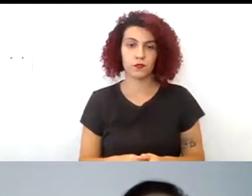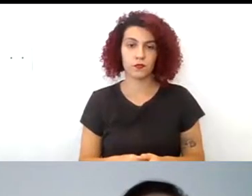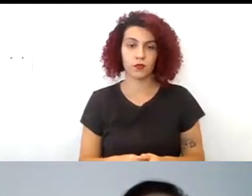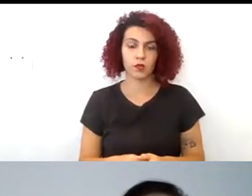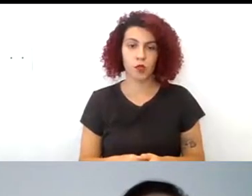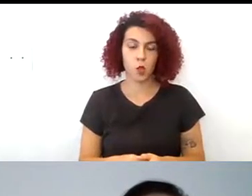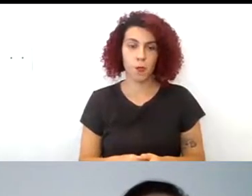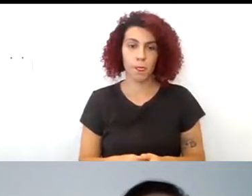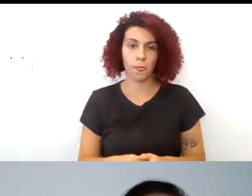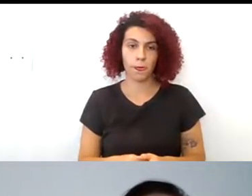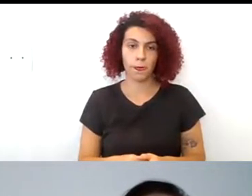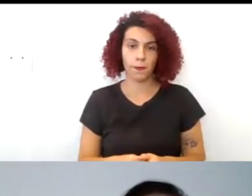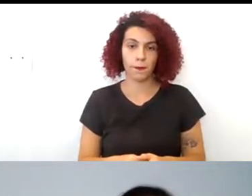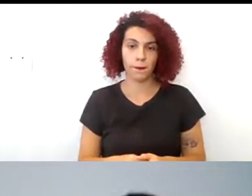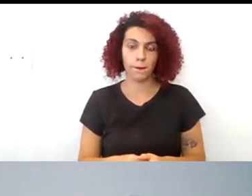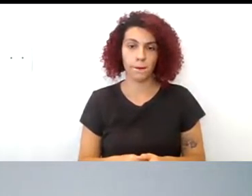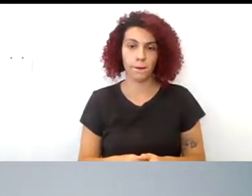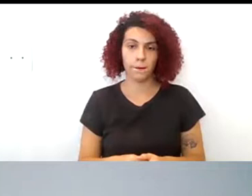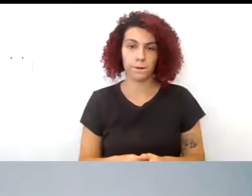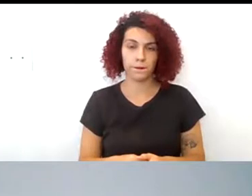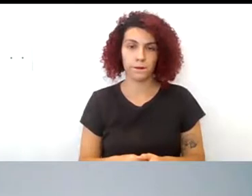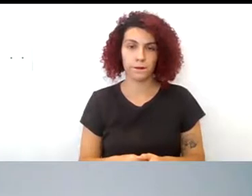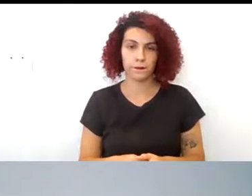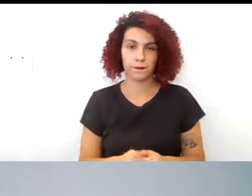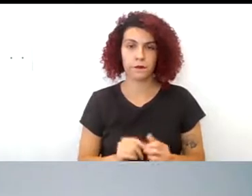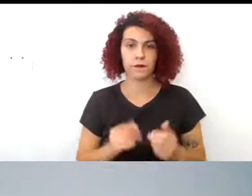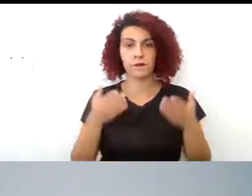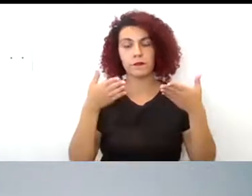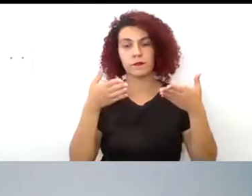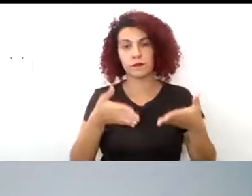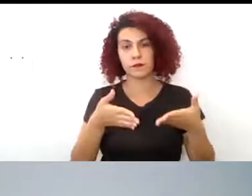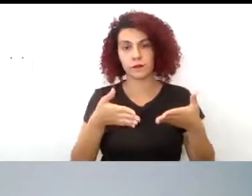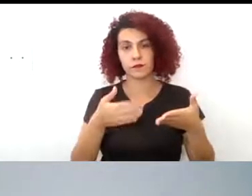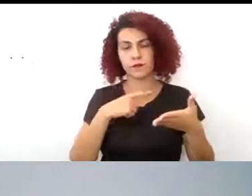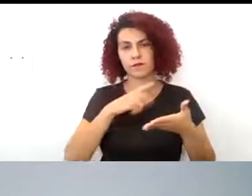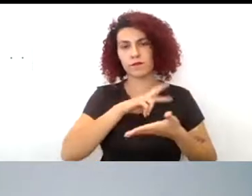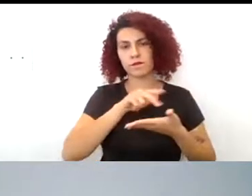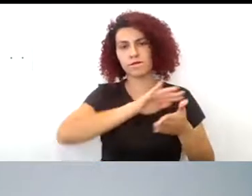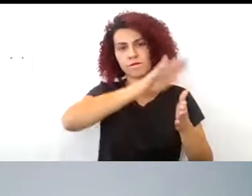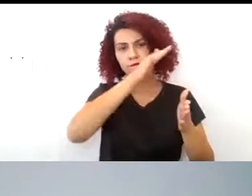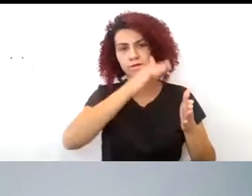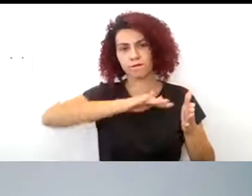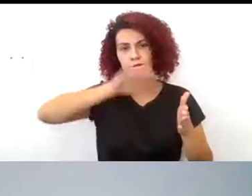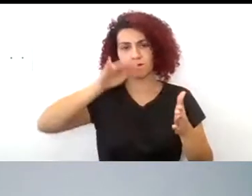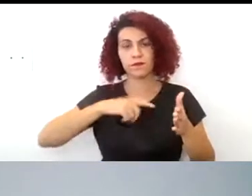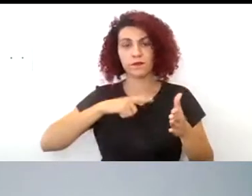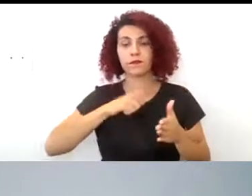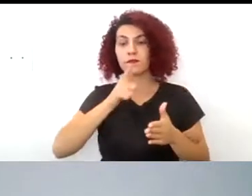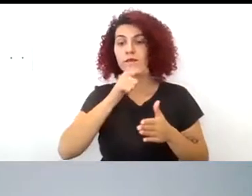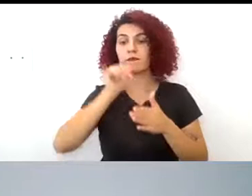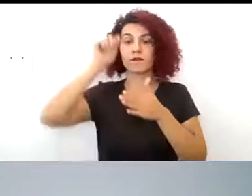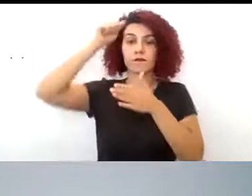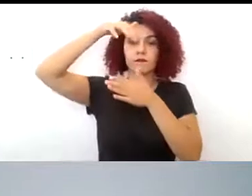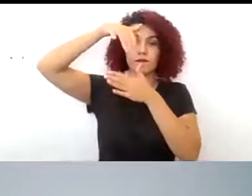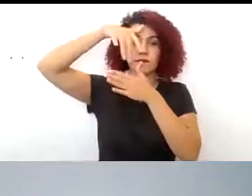onde tinha a criação chegada em Jacobina tem várias Serras aqui e tem muita Cachoeira hoje